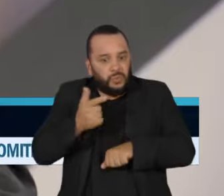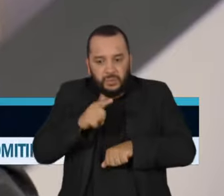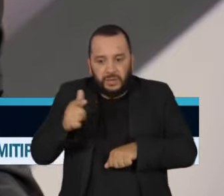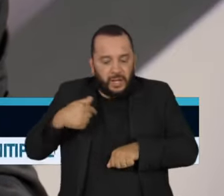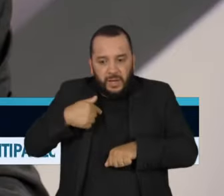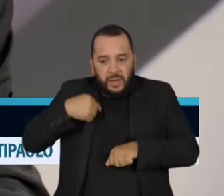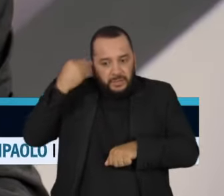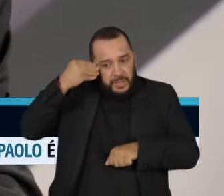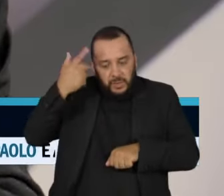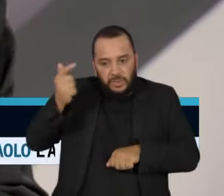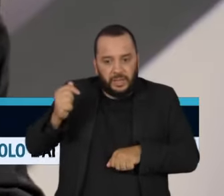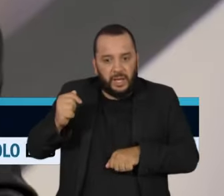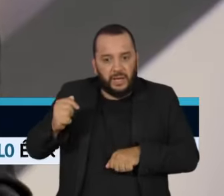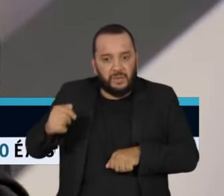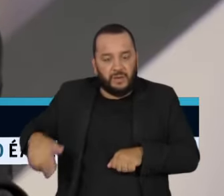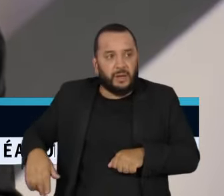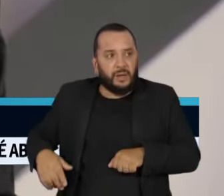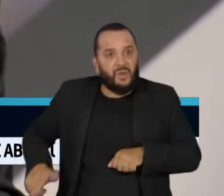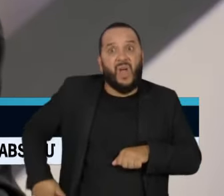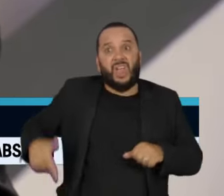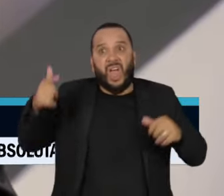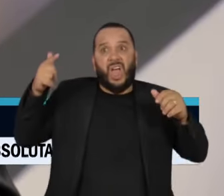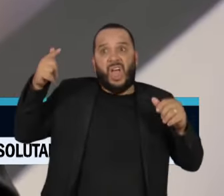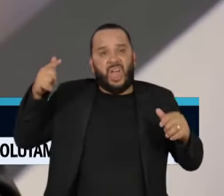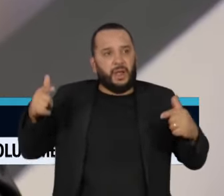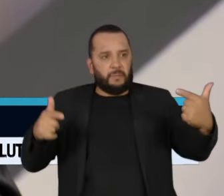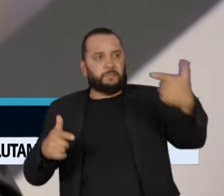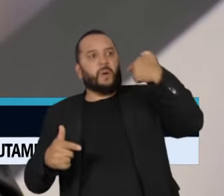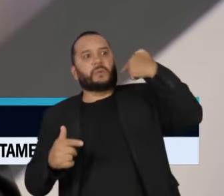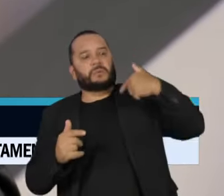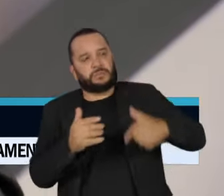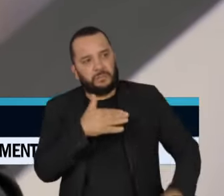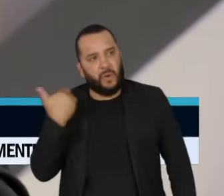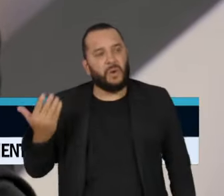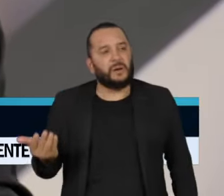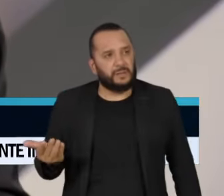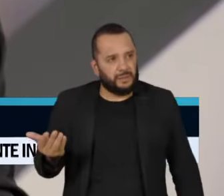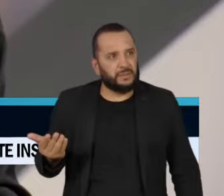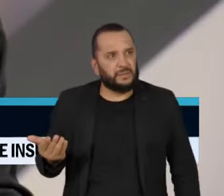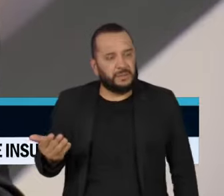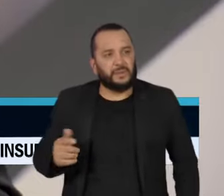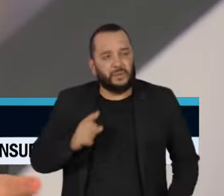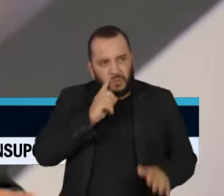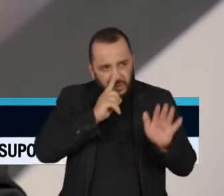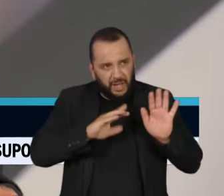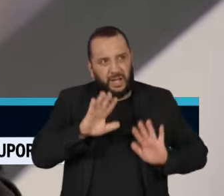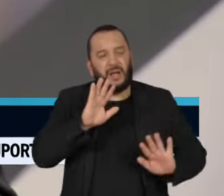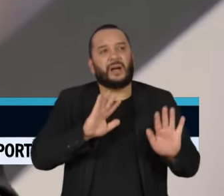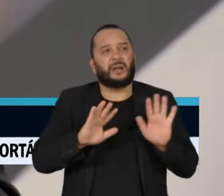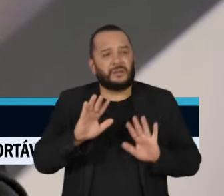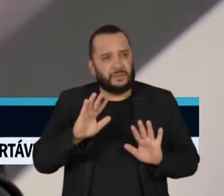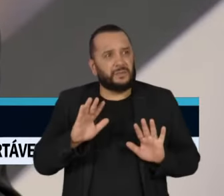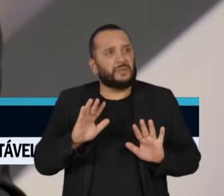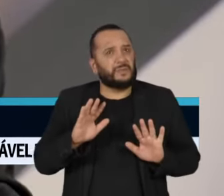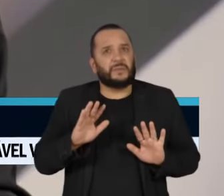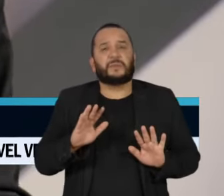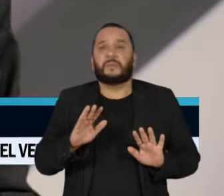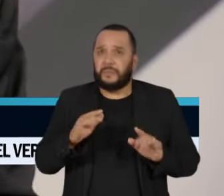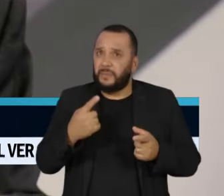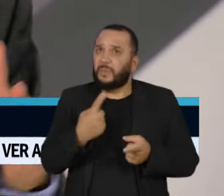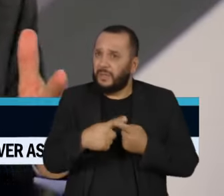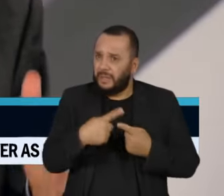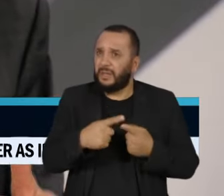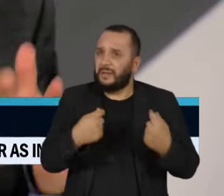para a cabeça do cidadão. Ele não está preparado para se defender. E não há como prepará-lo, porque isso aí significa